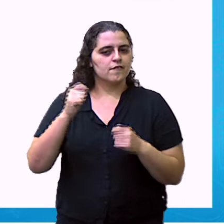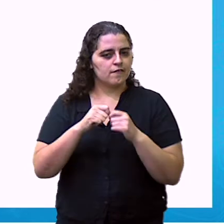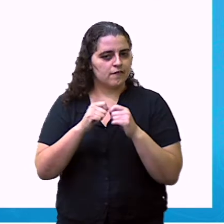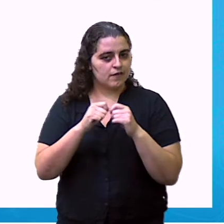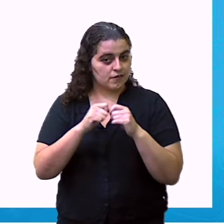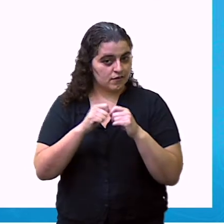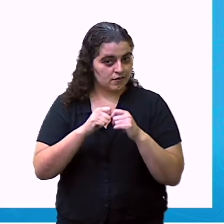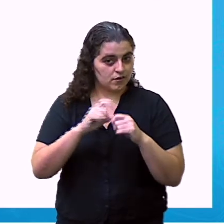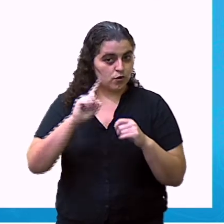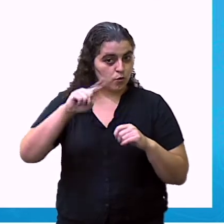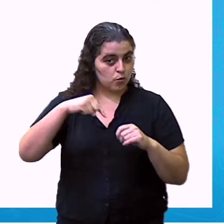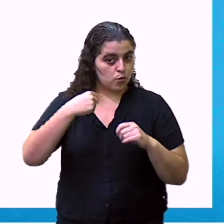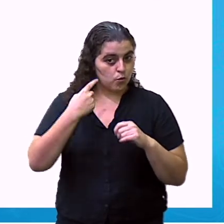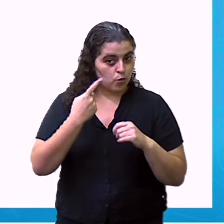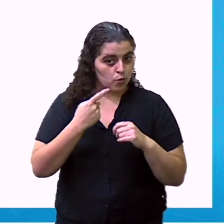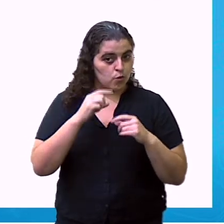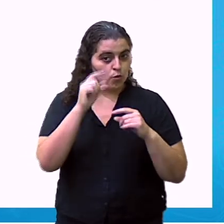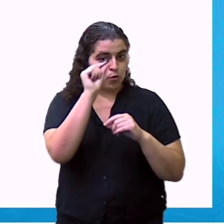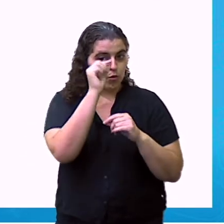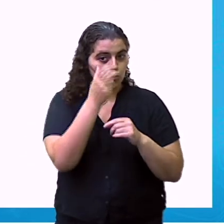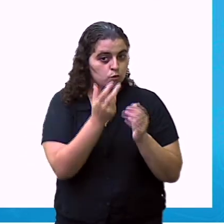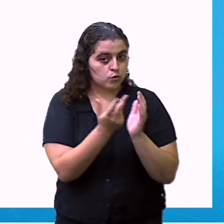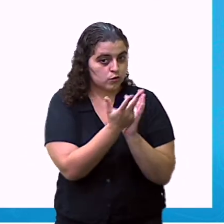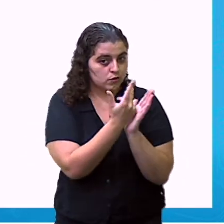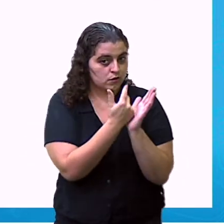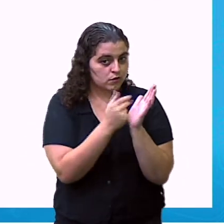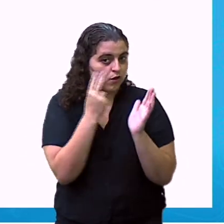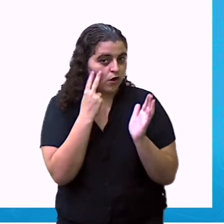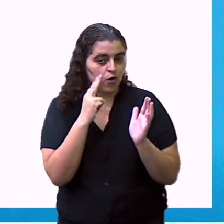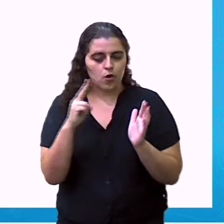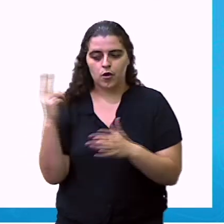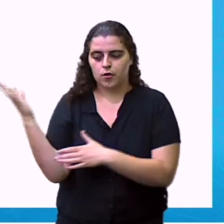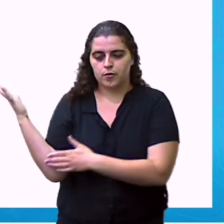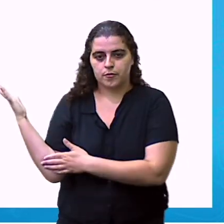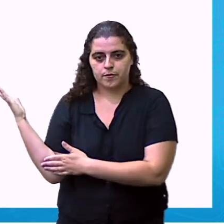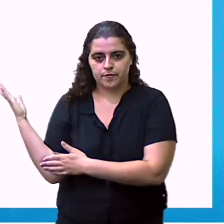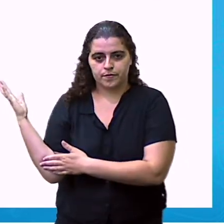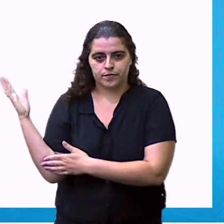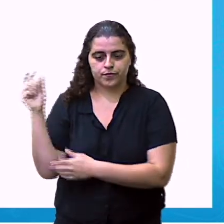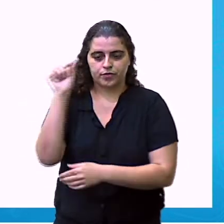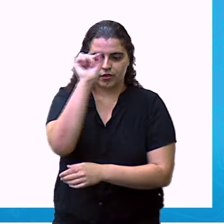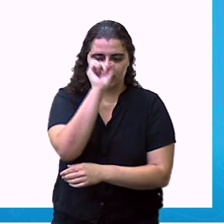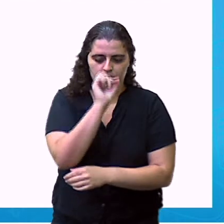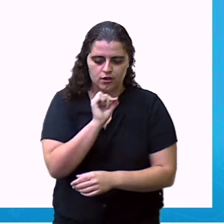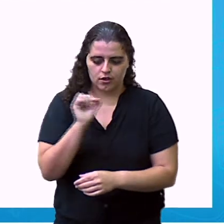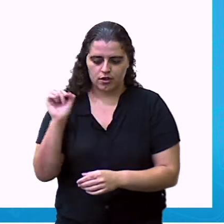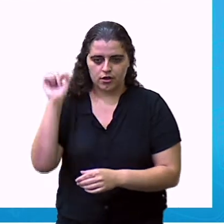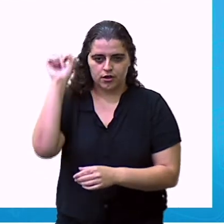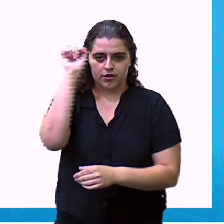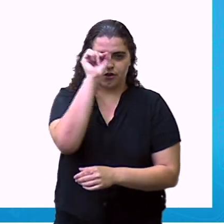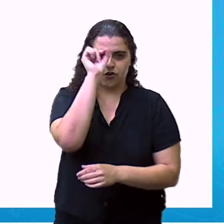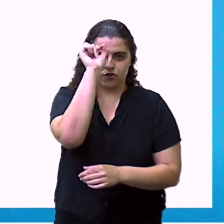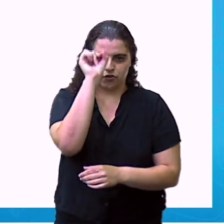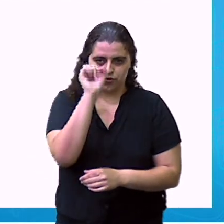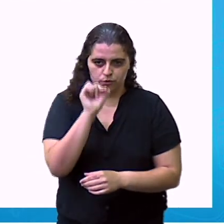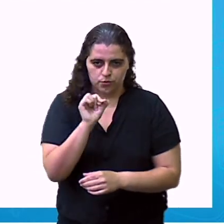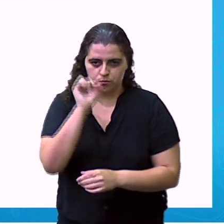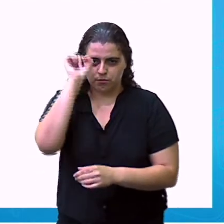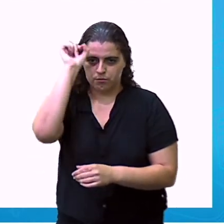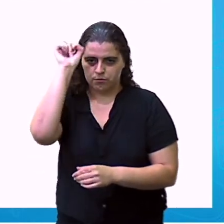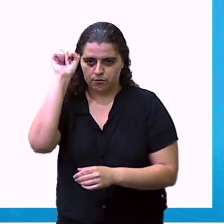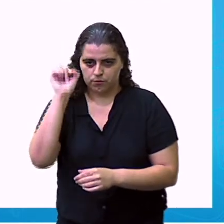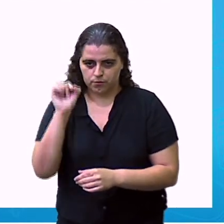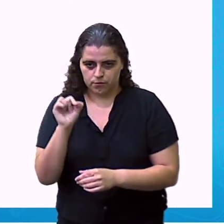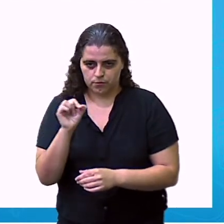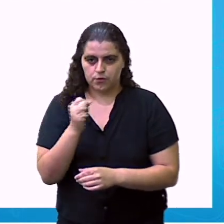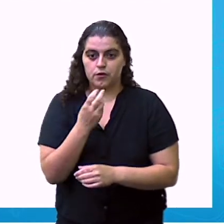desenho, fracioná-lo em 3 partes, né? Nós estamos trabalhando com terço. E aí nós vamos utilizar